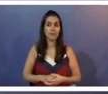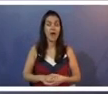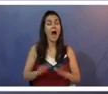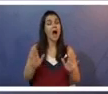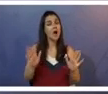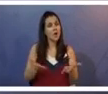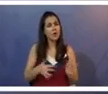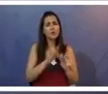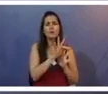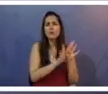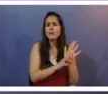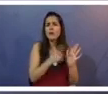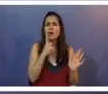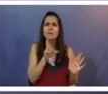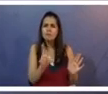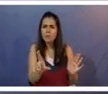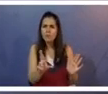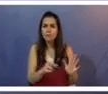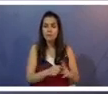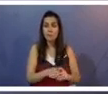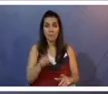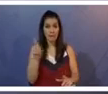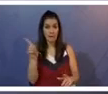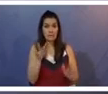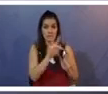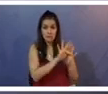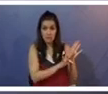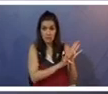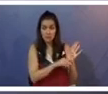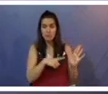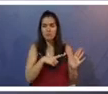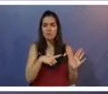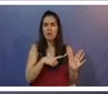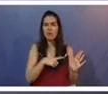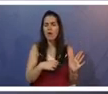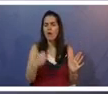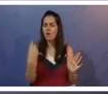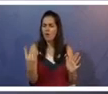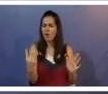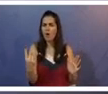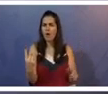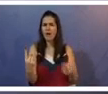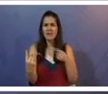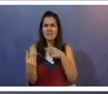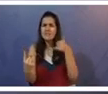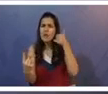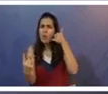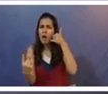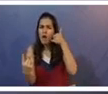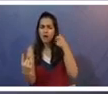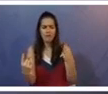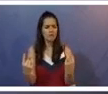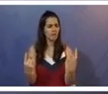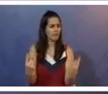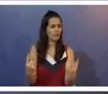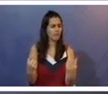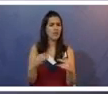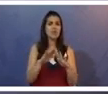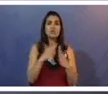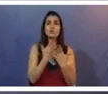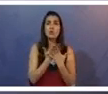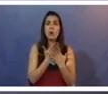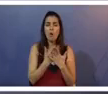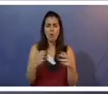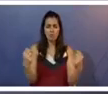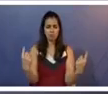Sobre o texto, responda. Nesse texto, a relação entre o uso do celular e a escola é aspecto